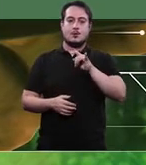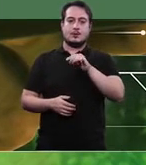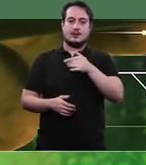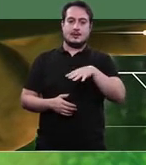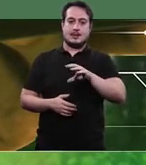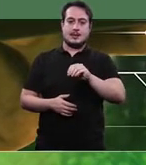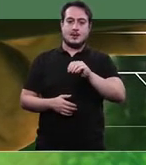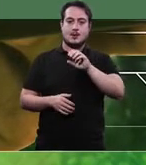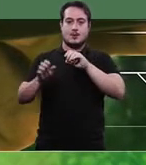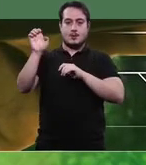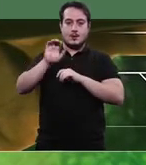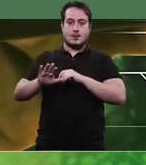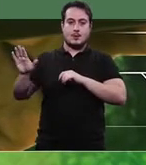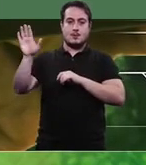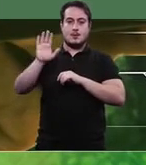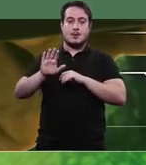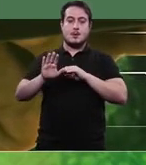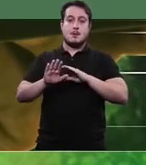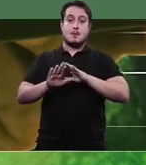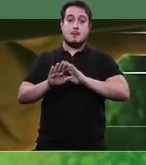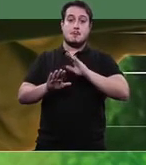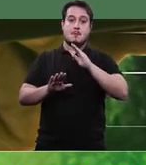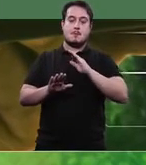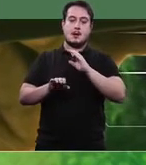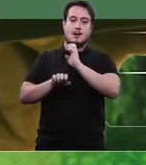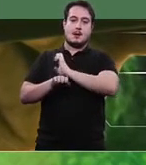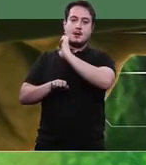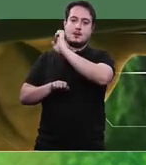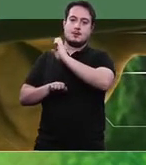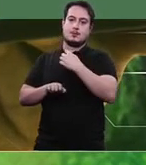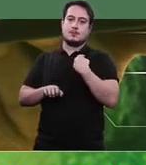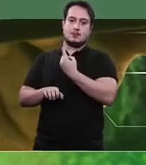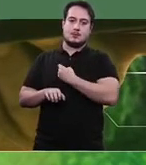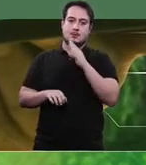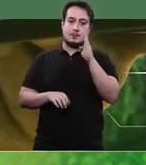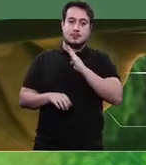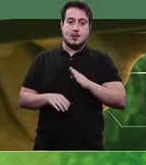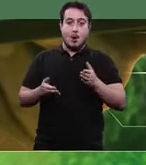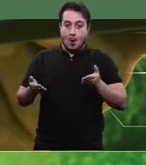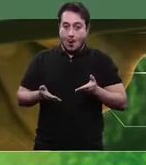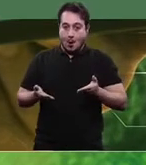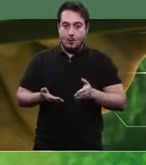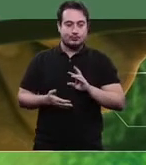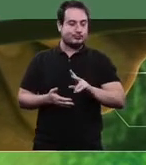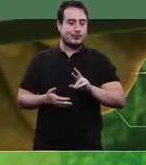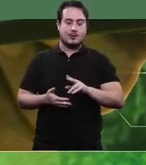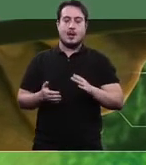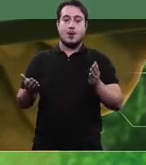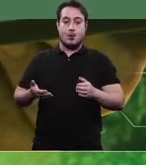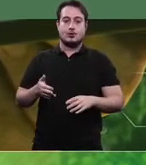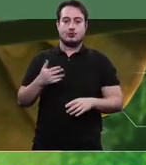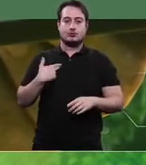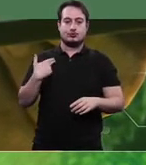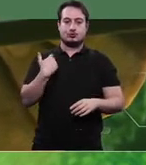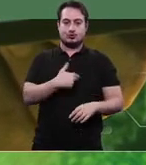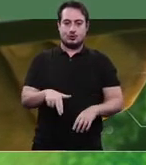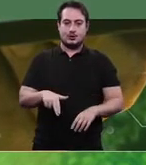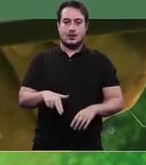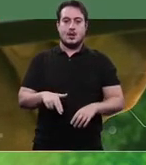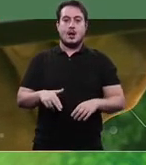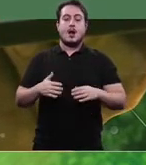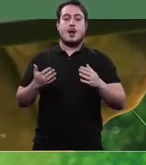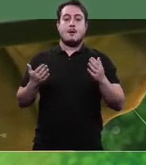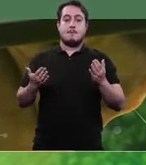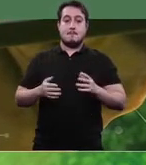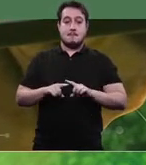ser, em bloco, o maior destino das exportações do agro brasileiro. Hoje já não é, já é a China, mas a verdade é que a Europa, a